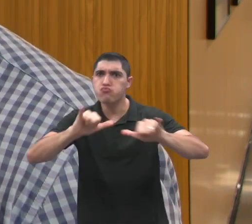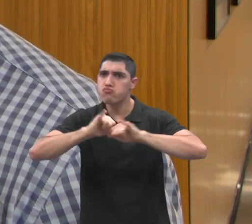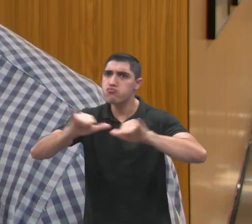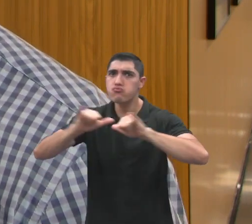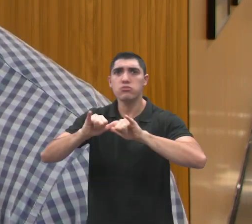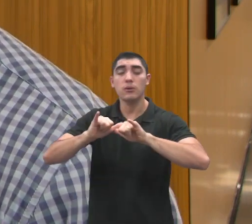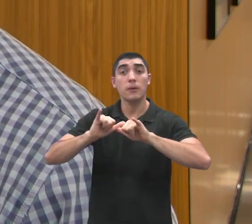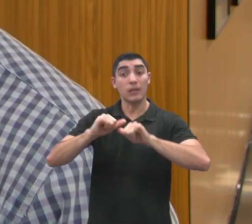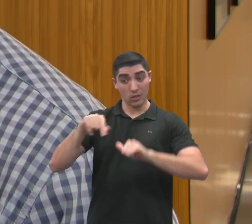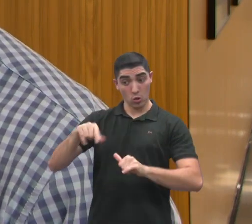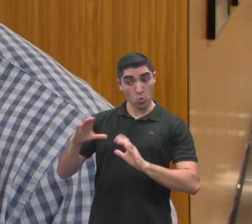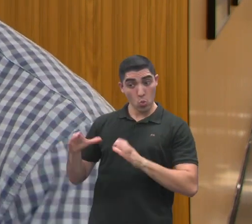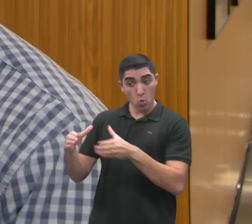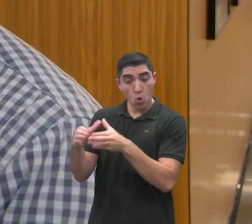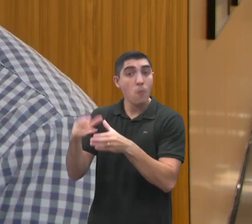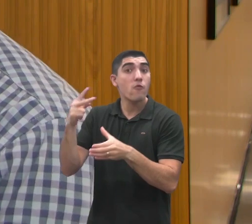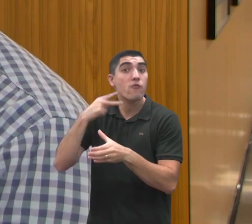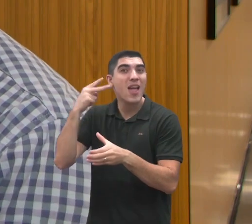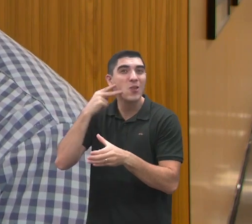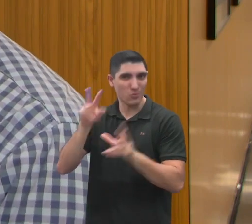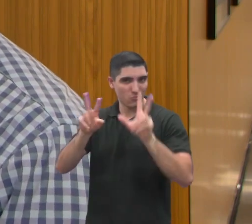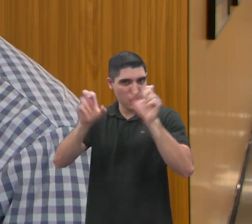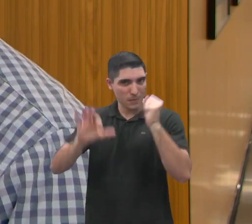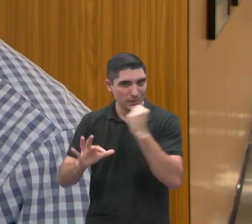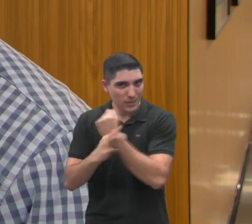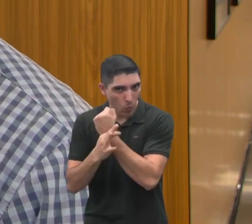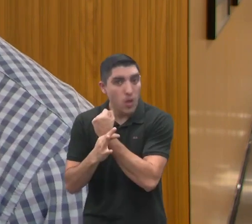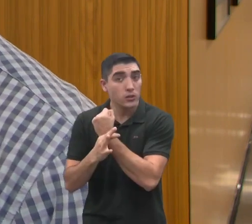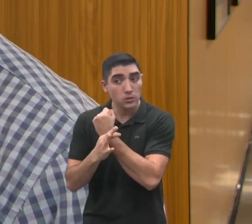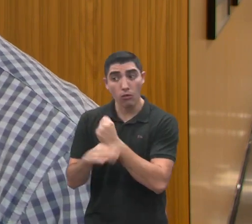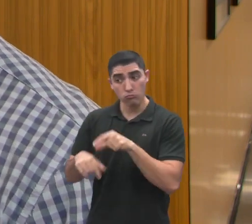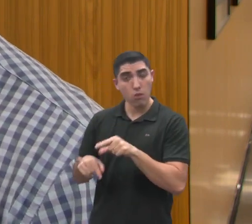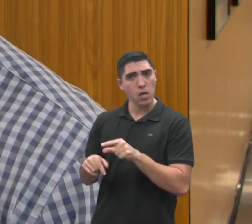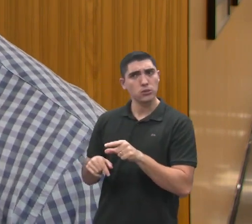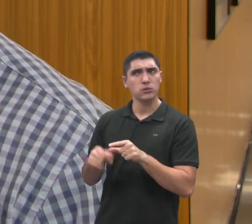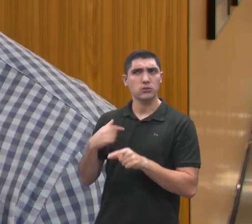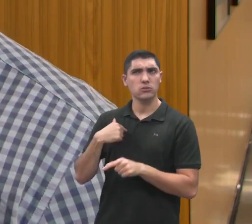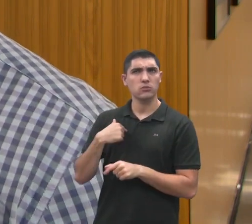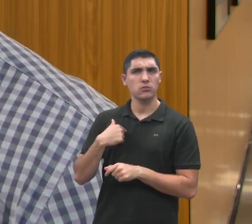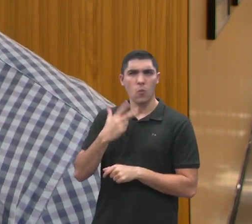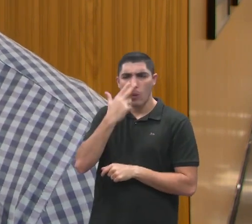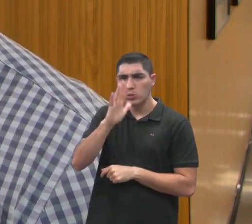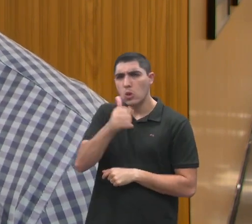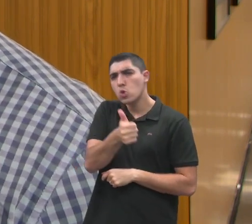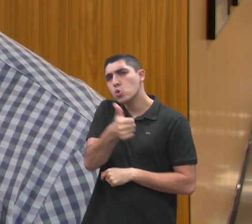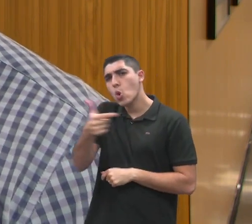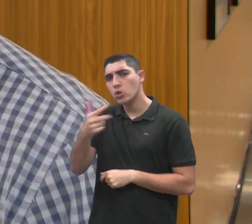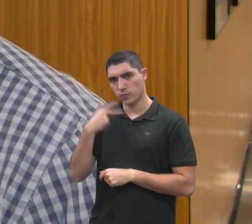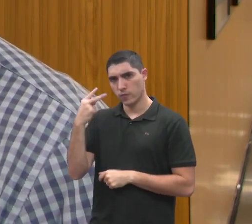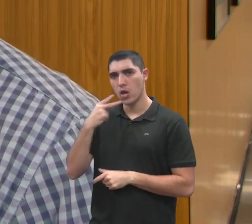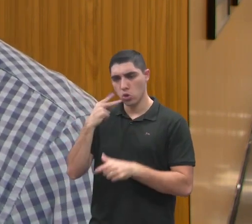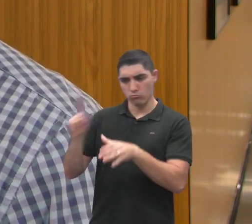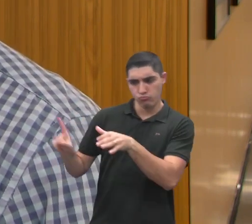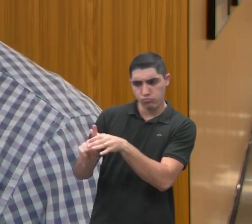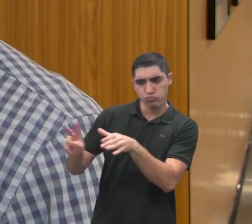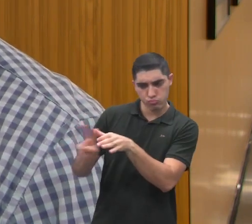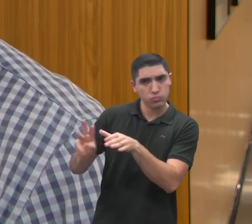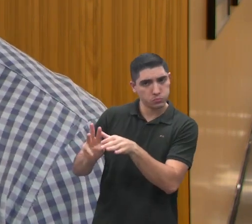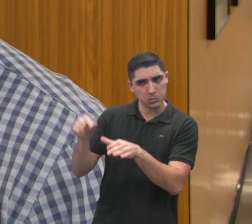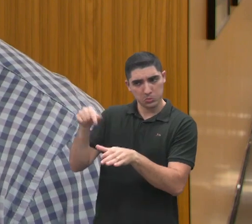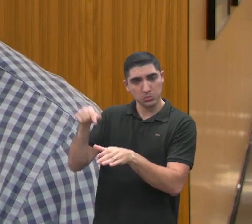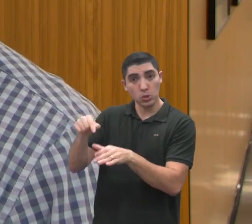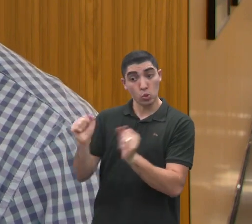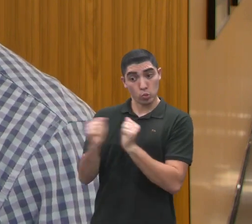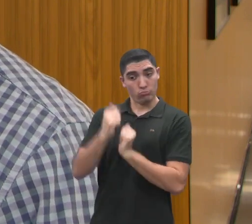falar mais desse tema aqui na casa, e a Frente Parlamentar da Segurança Pública, acredito que tem aí, acho que tem 12 vereadores que estão